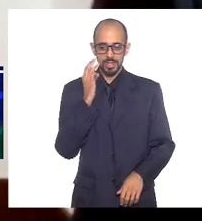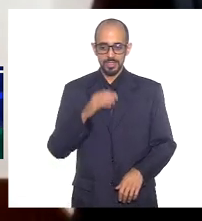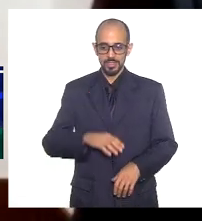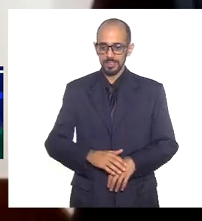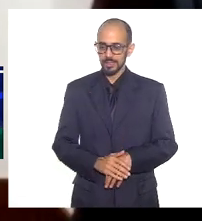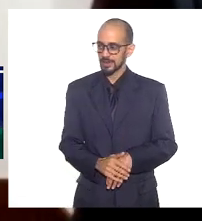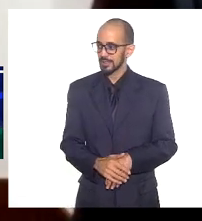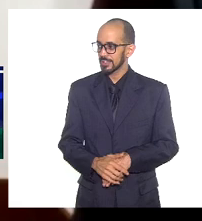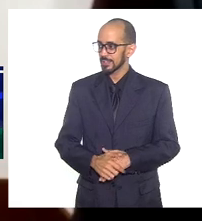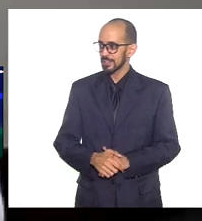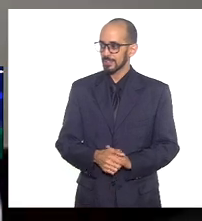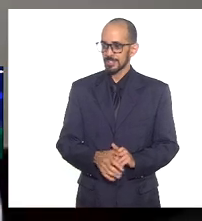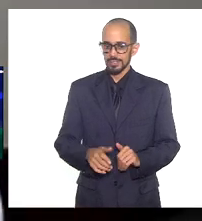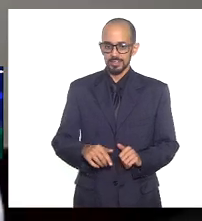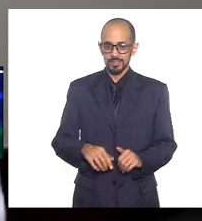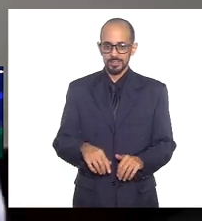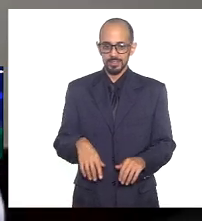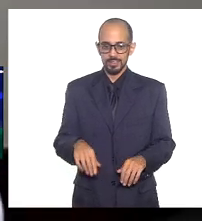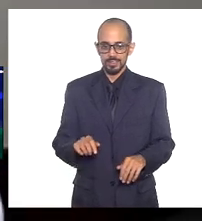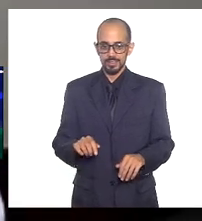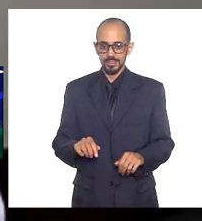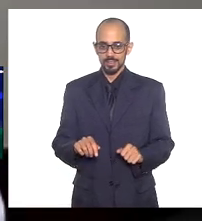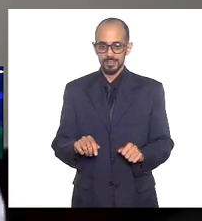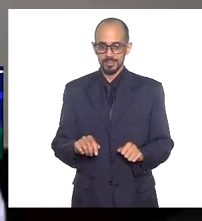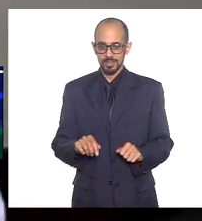eu voto sim presidente